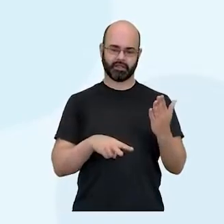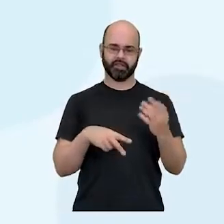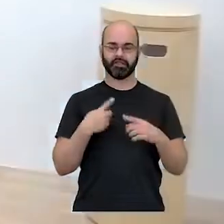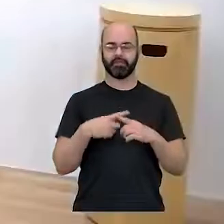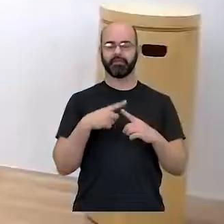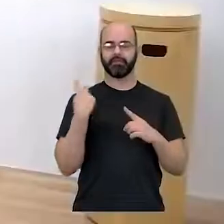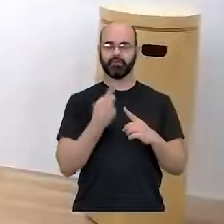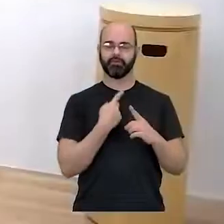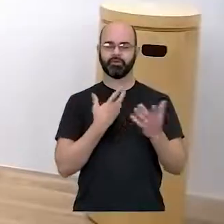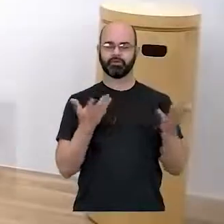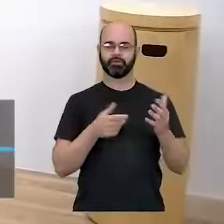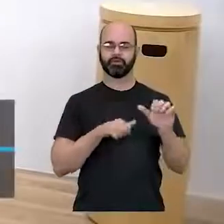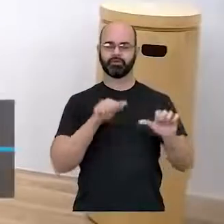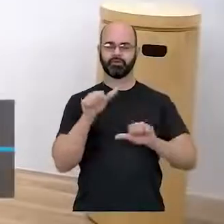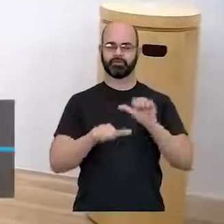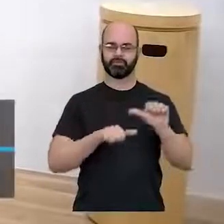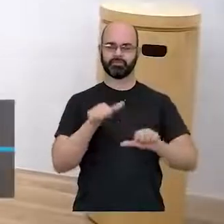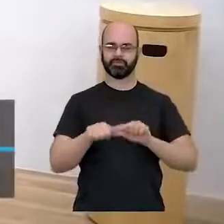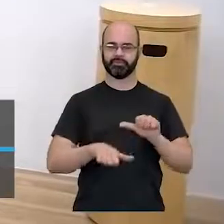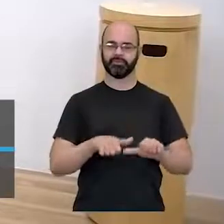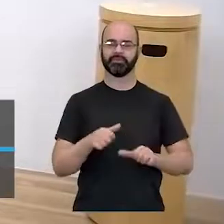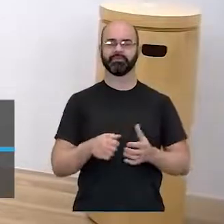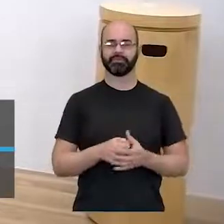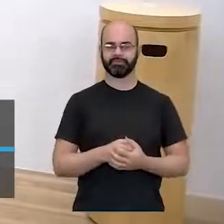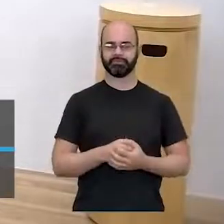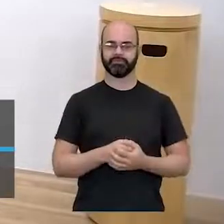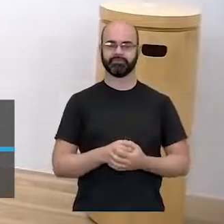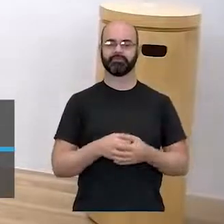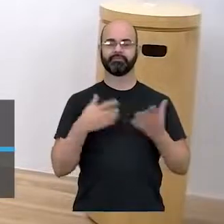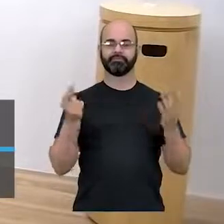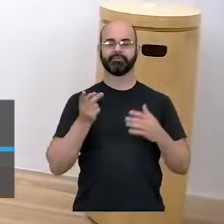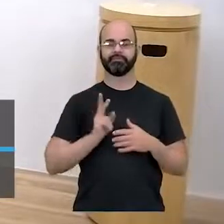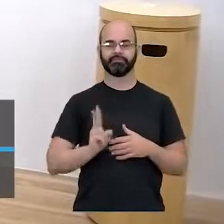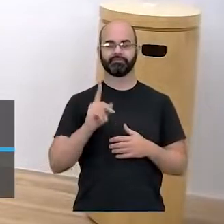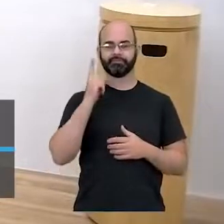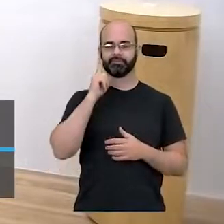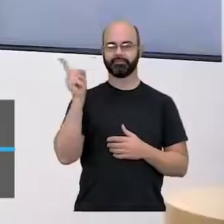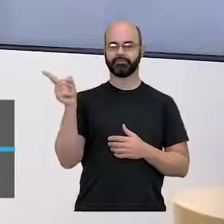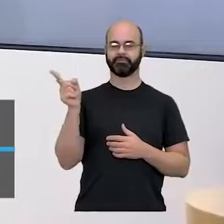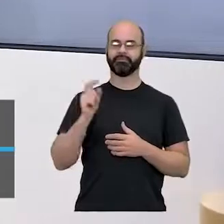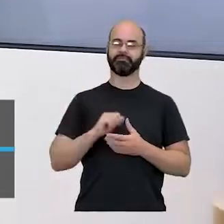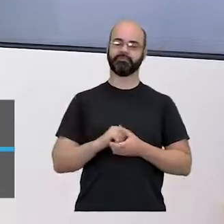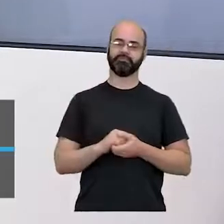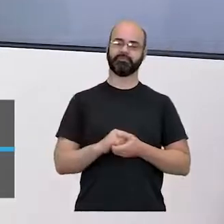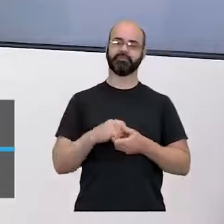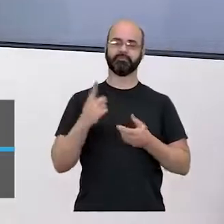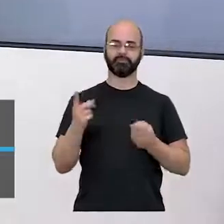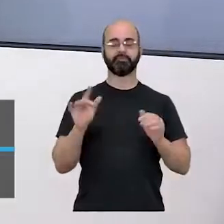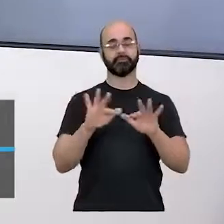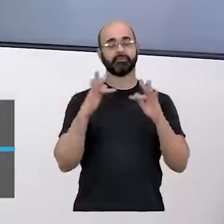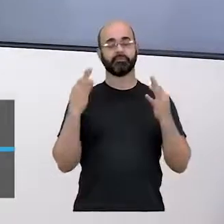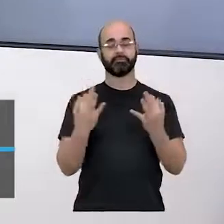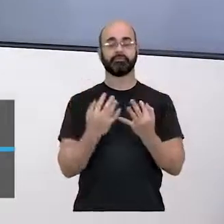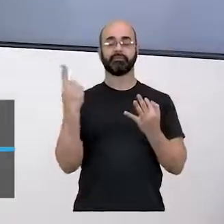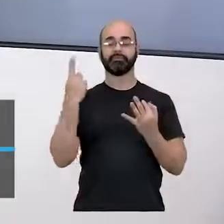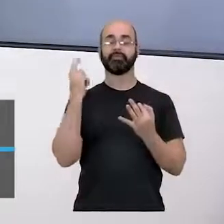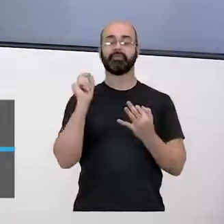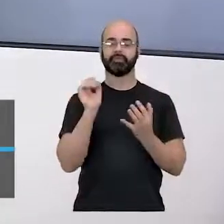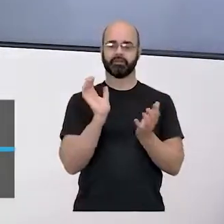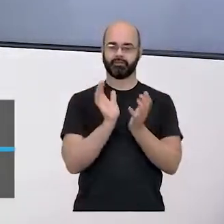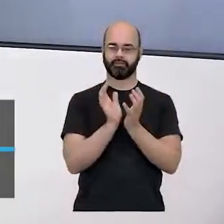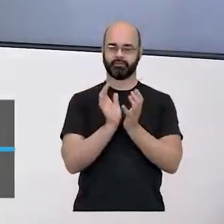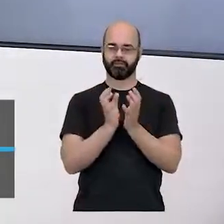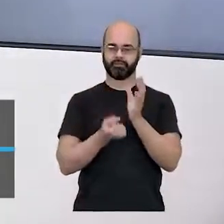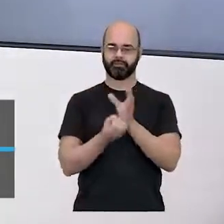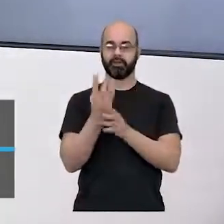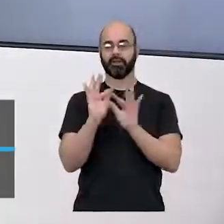mudanças foram realizadas. Então vamos seguir novamente, nós estamos relembrando aqui o primeiro grupo familiar, qual que é? A família. Depois